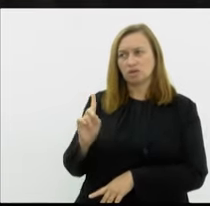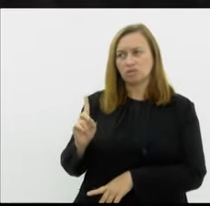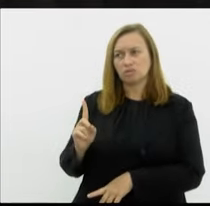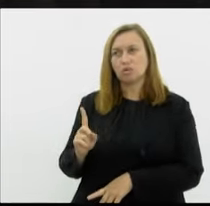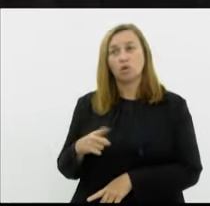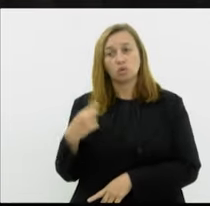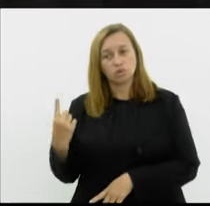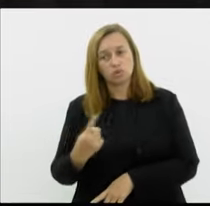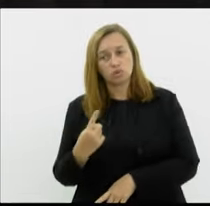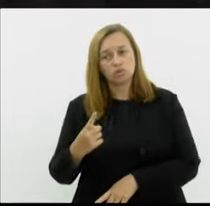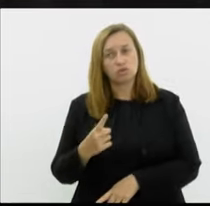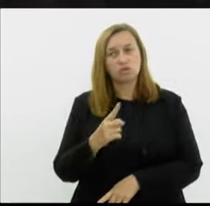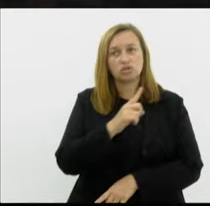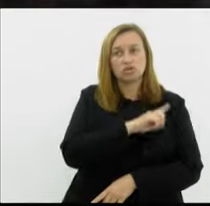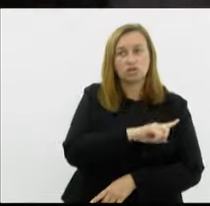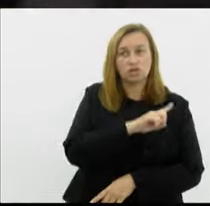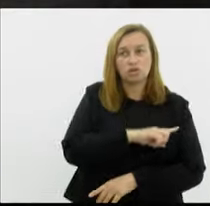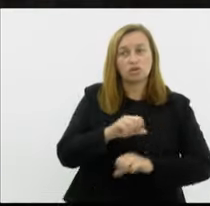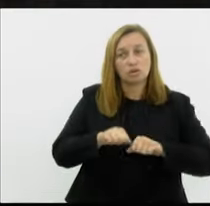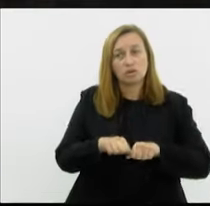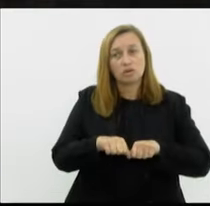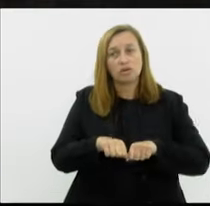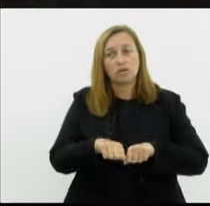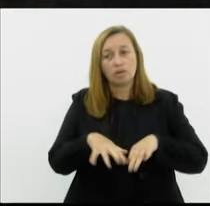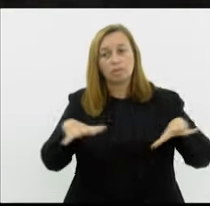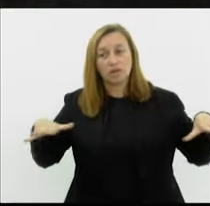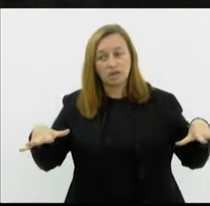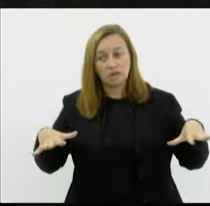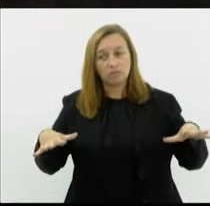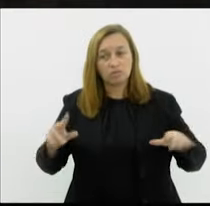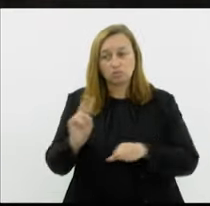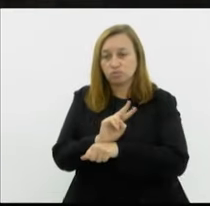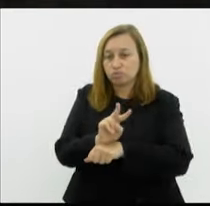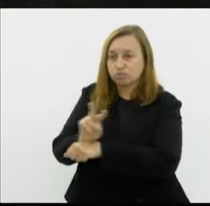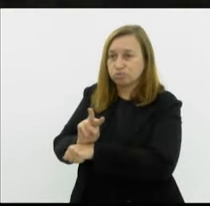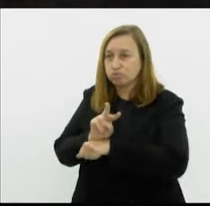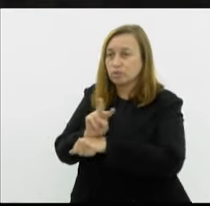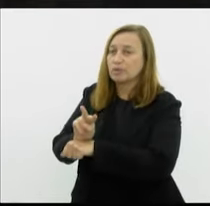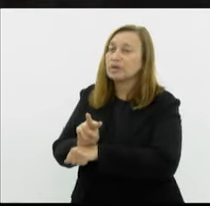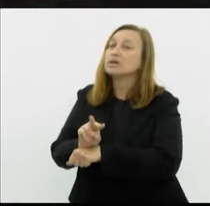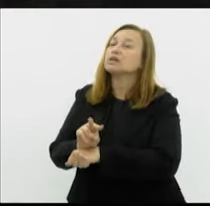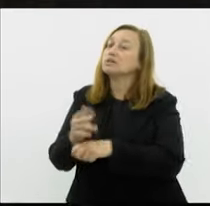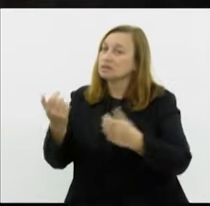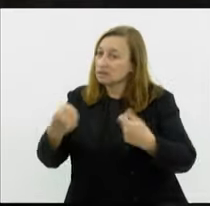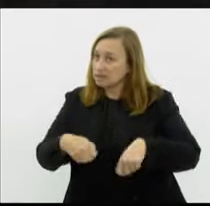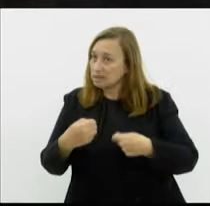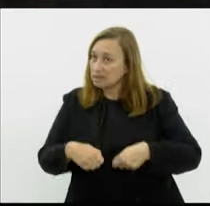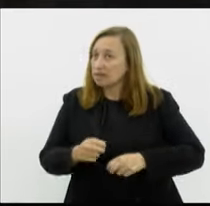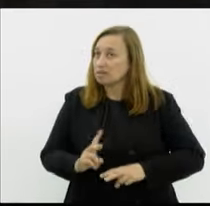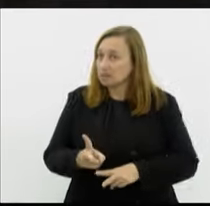de gestão, nós ampliamos o monitoramento sempre que foi necessário.